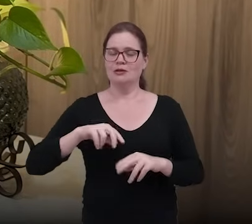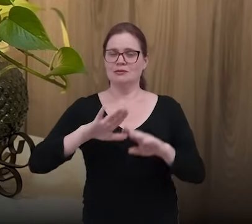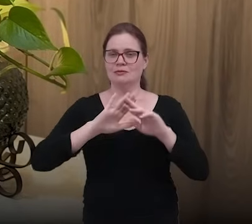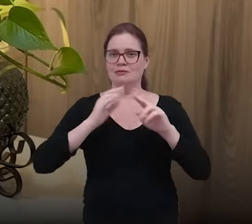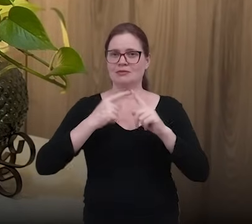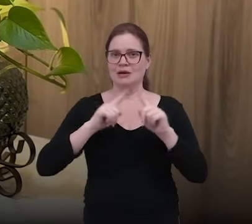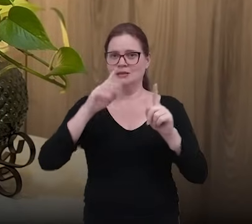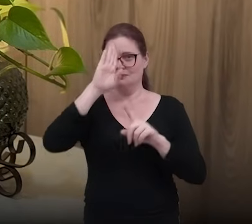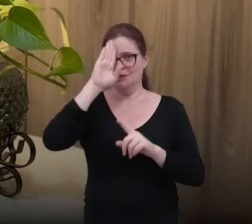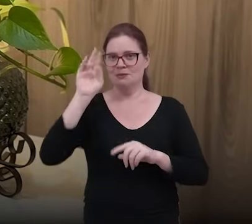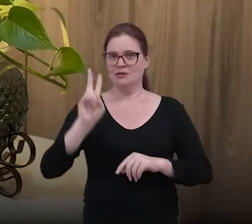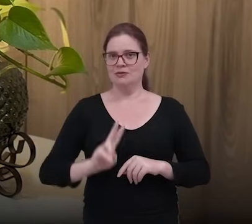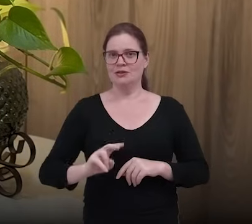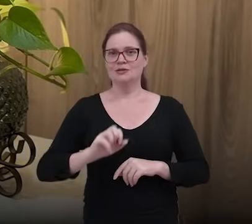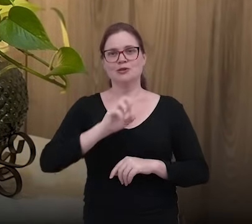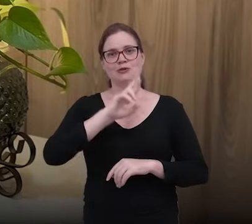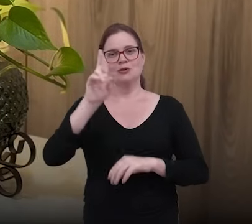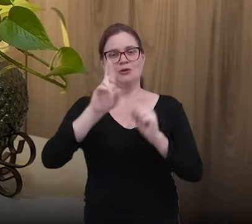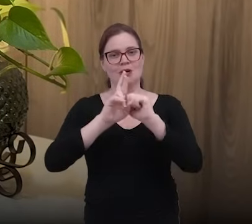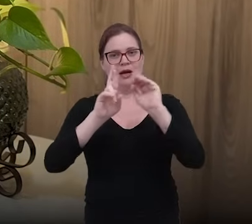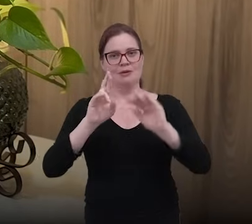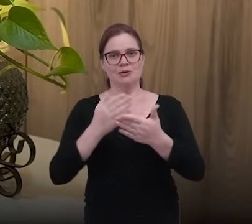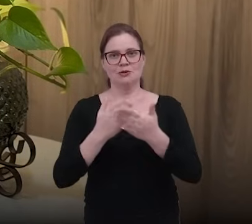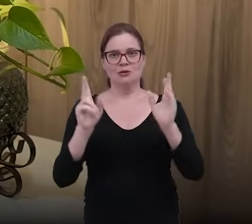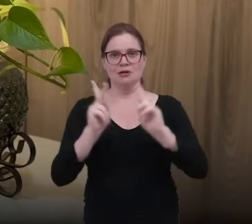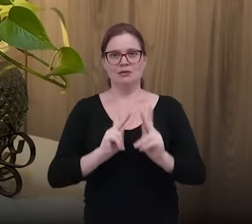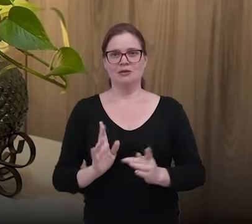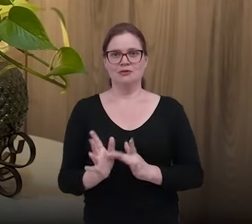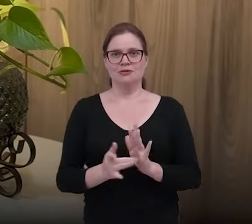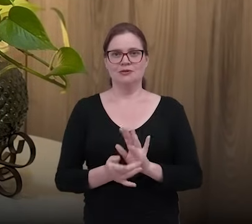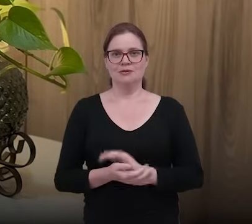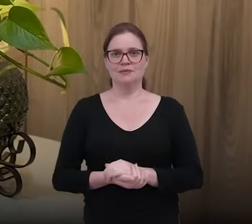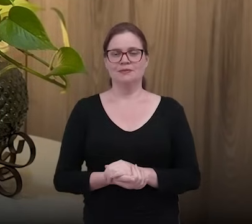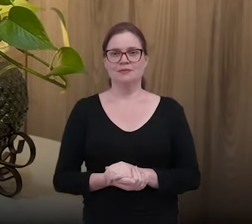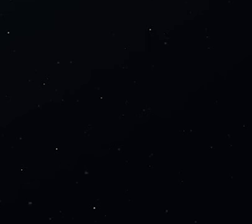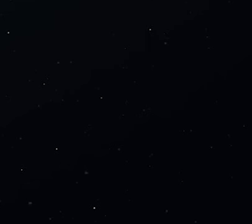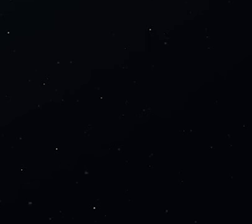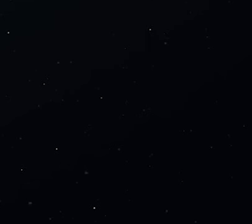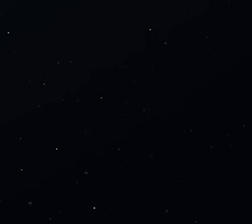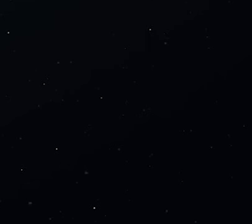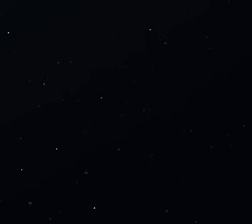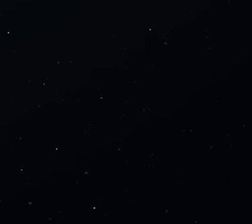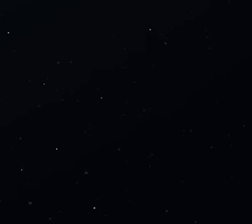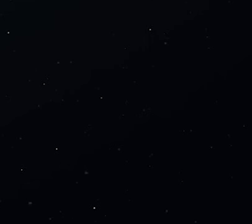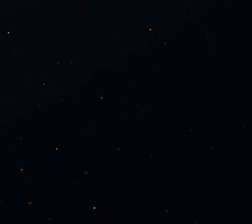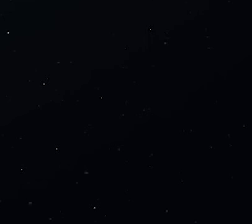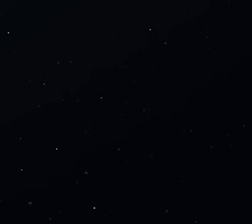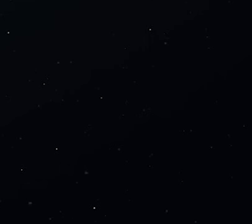na Venezuela. Que o Senhor abençoe a todos, meus irmãos. Paz do Senhor.